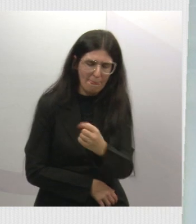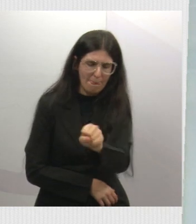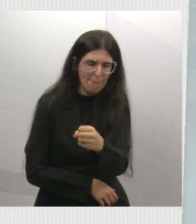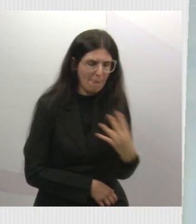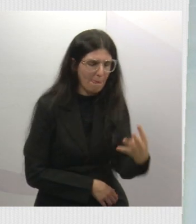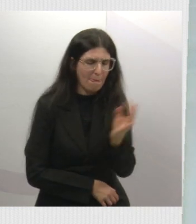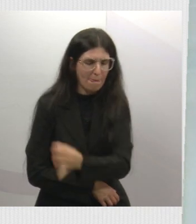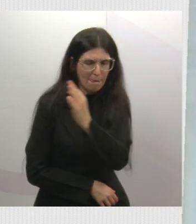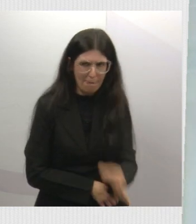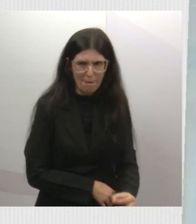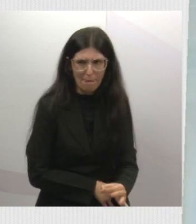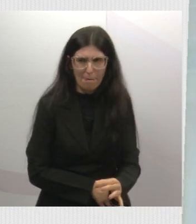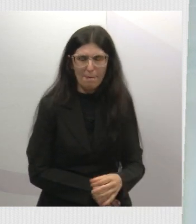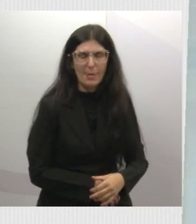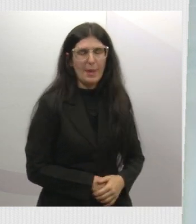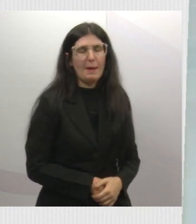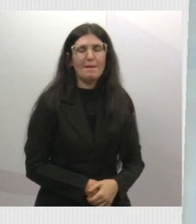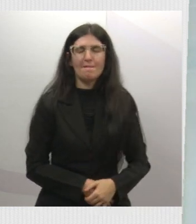24,84%.